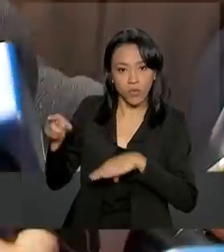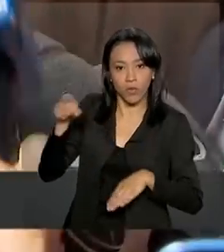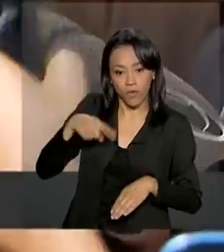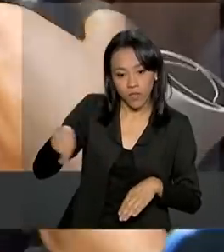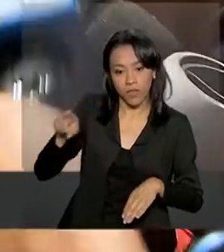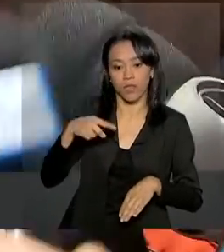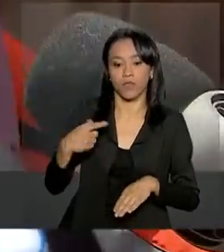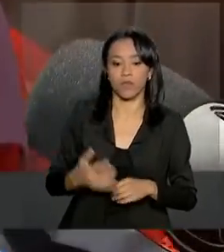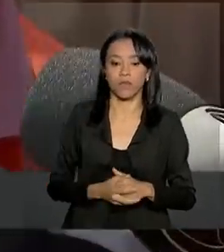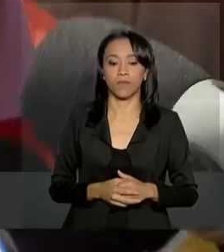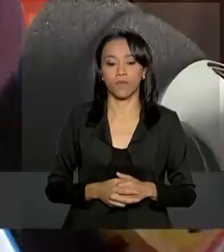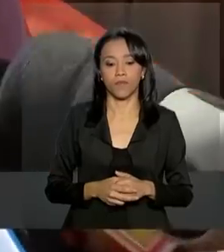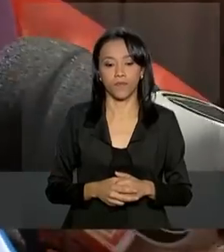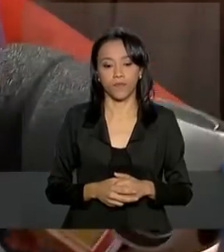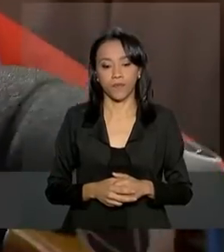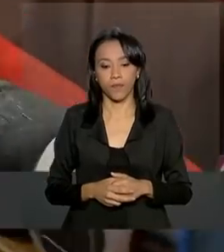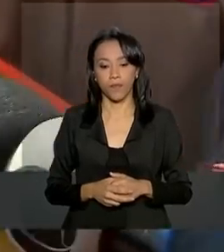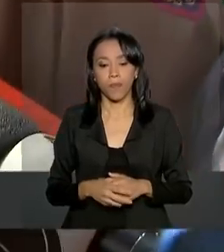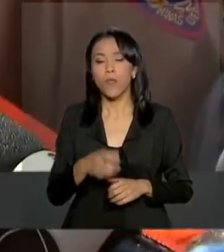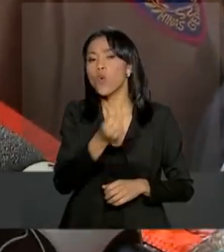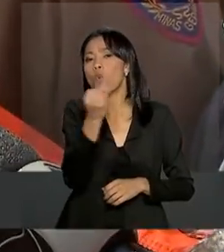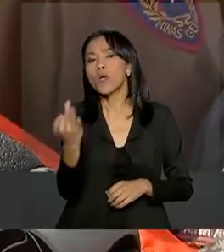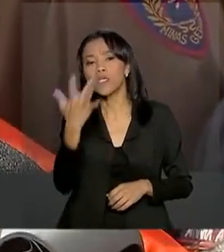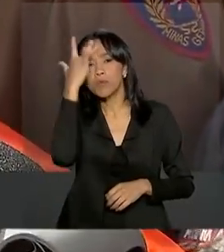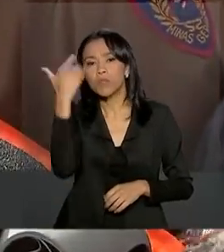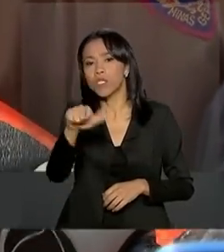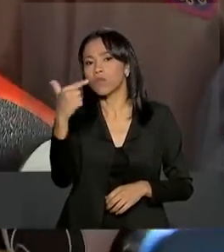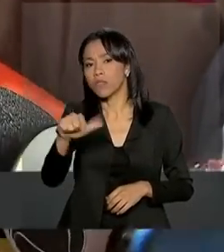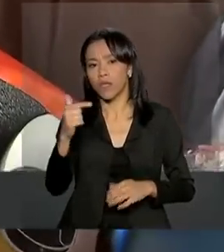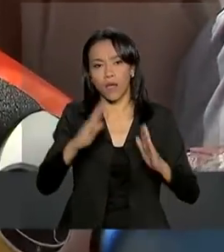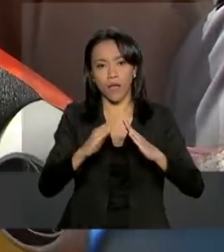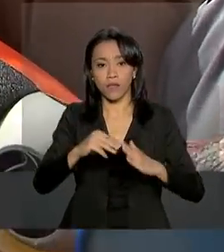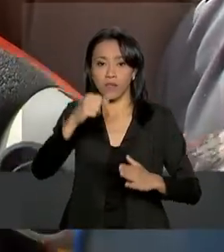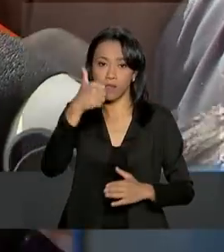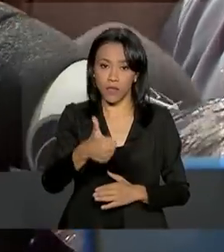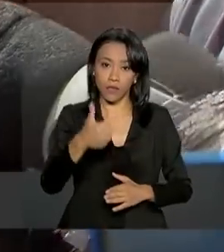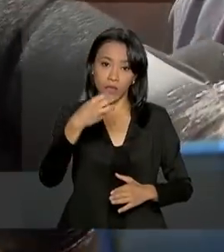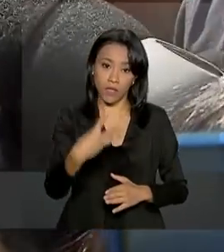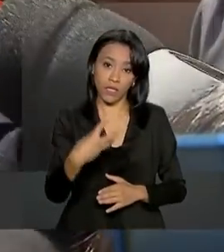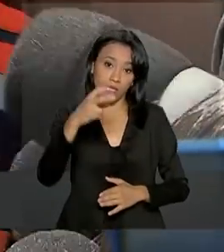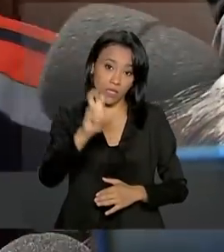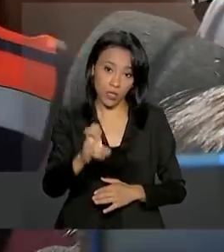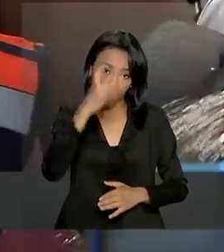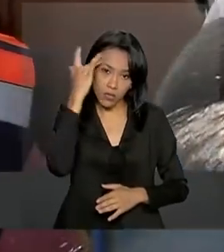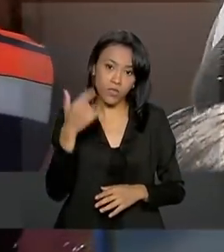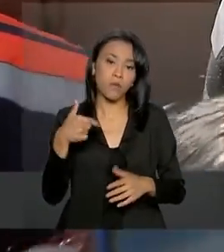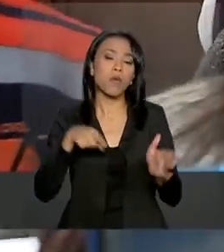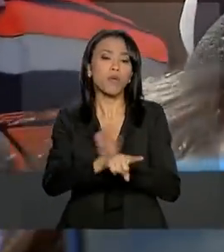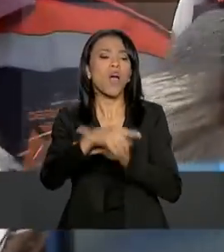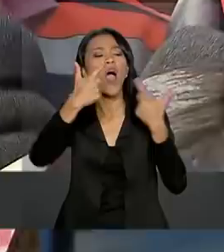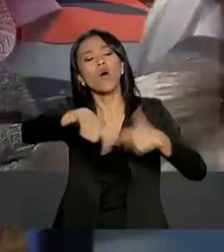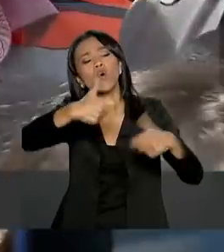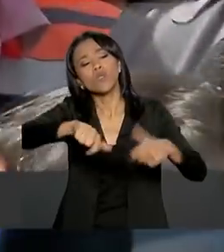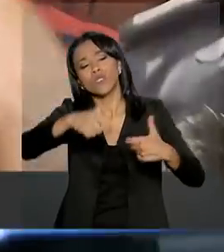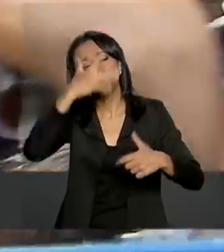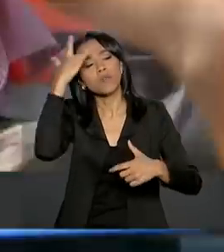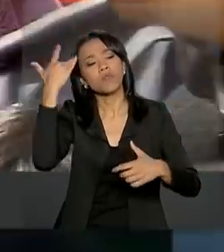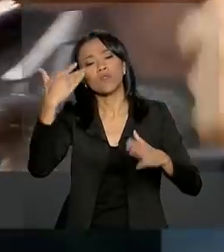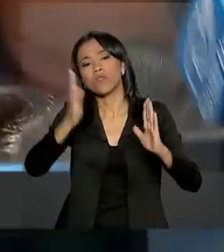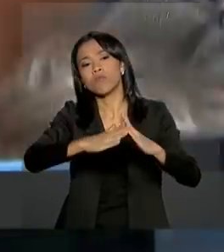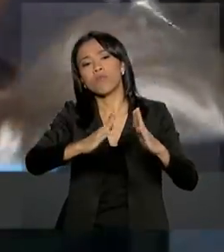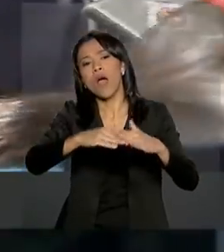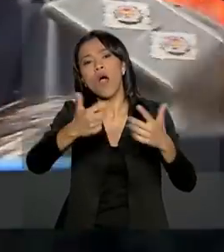Quantos desabrigados, Siqueira? Desabrigados, nesse momento, 135 pessoas. E onde são essas pessoas?